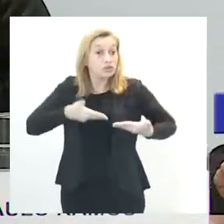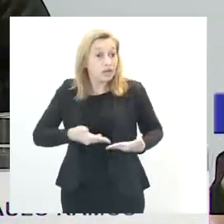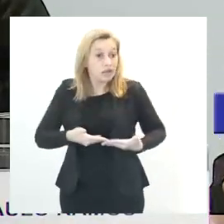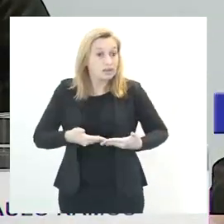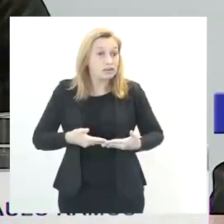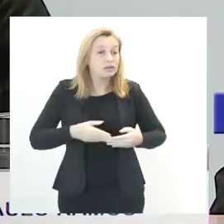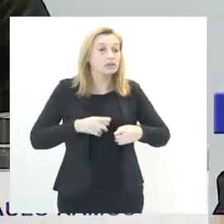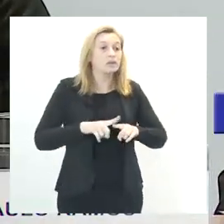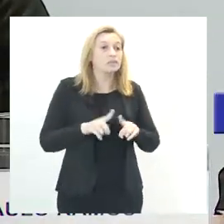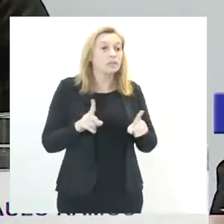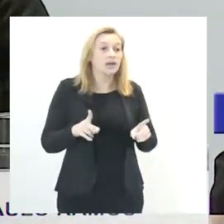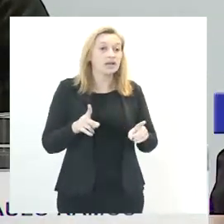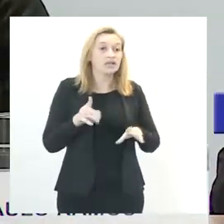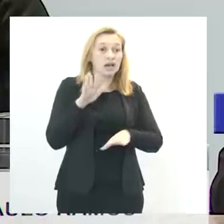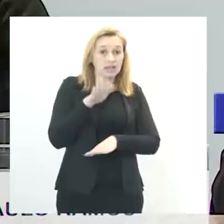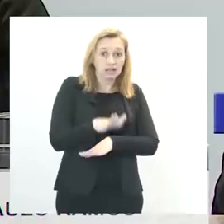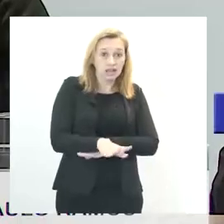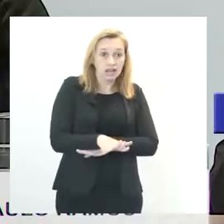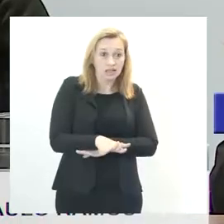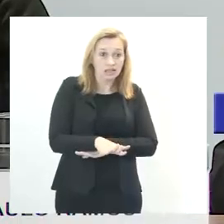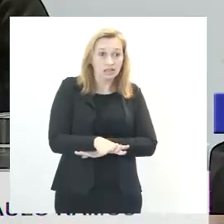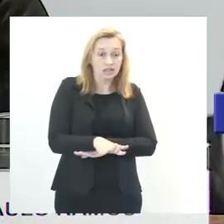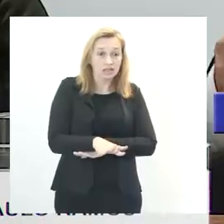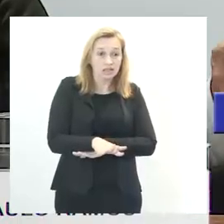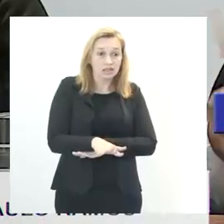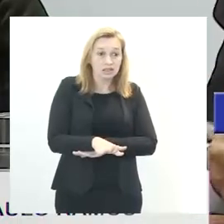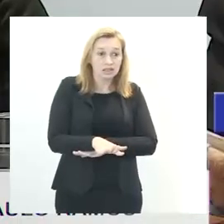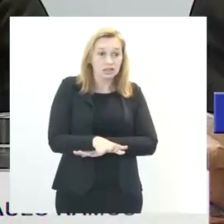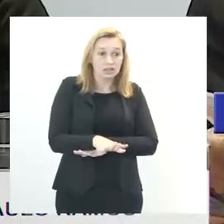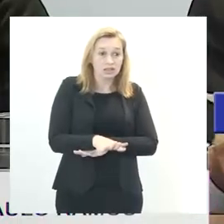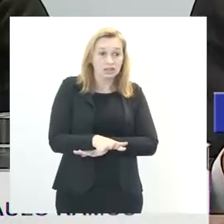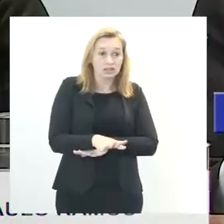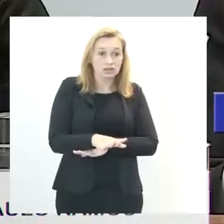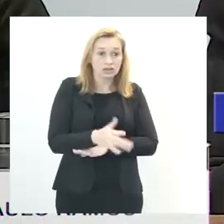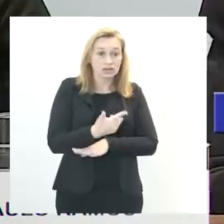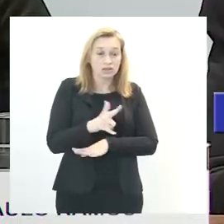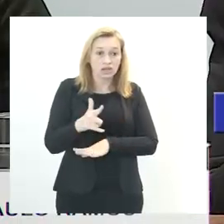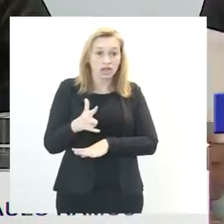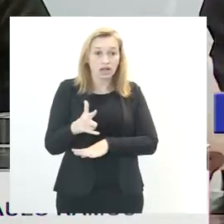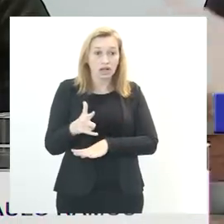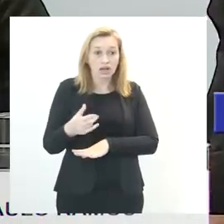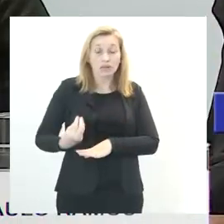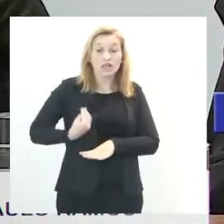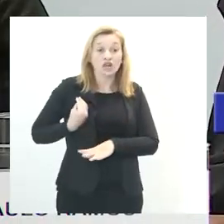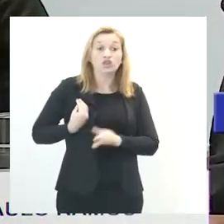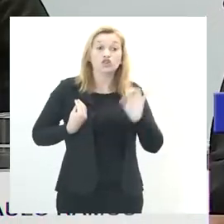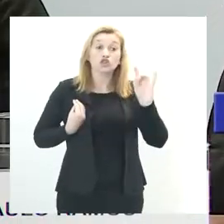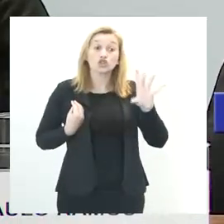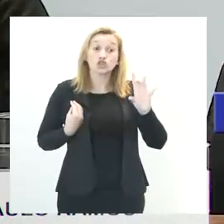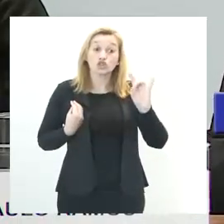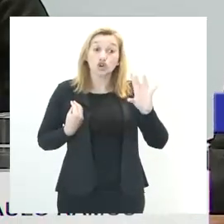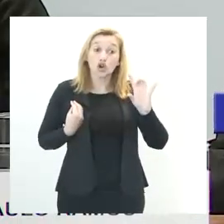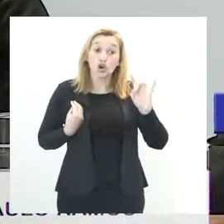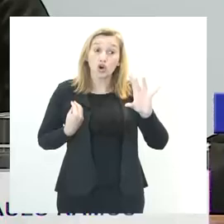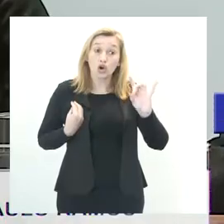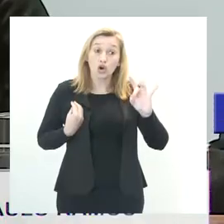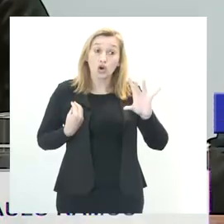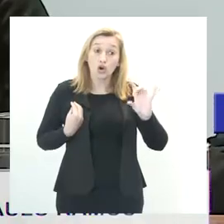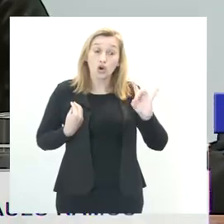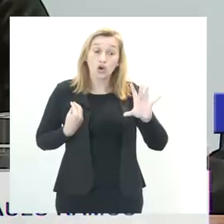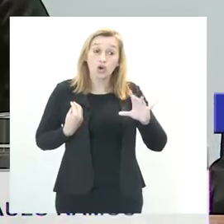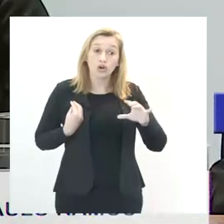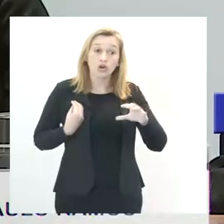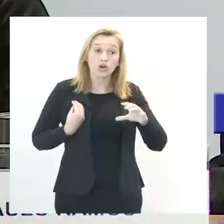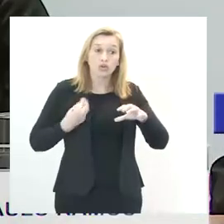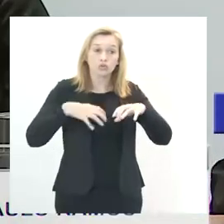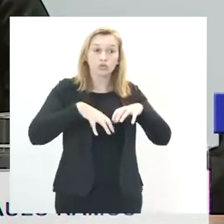mas na parte da tarde não vamos ter o presencial vai ser só o por